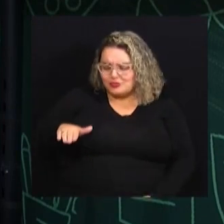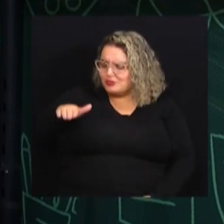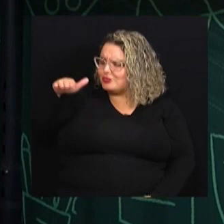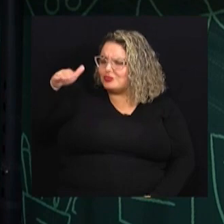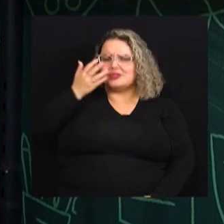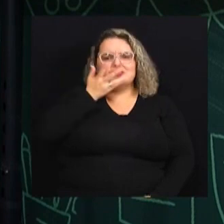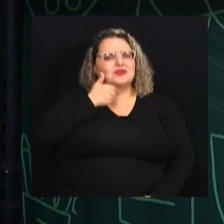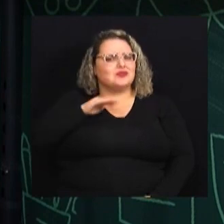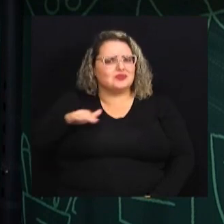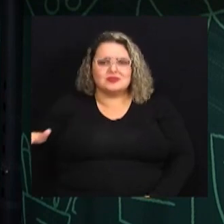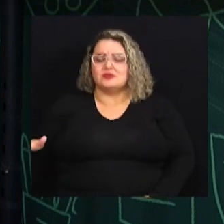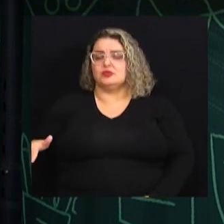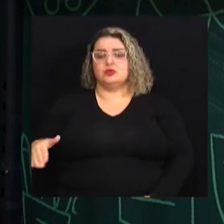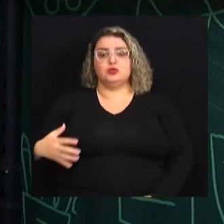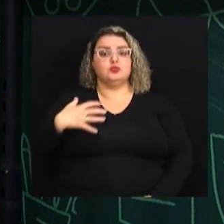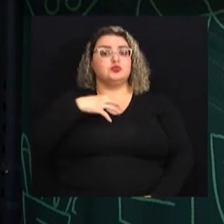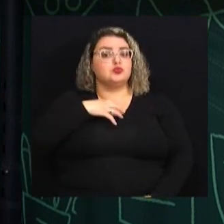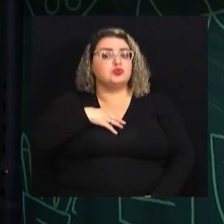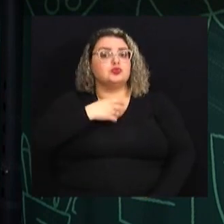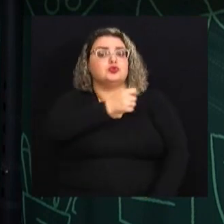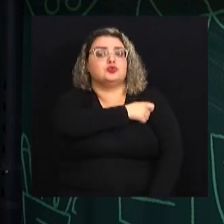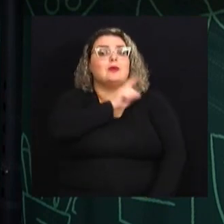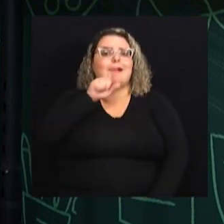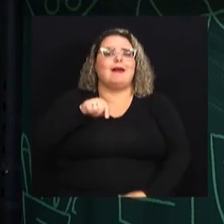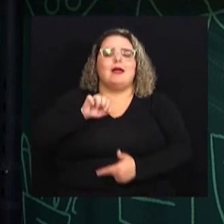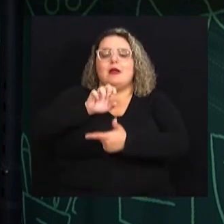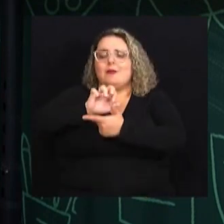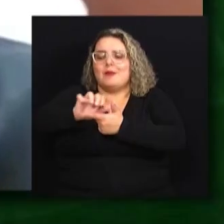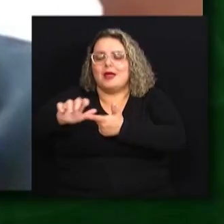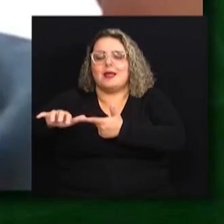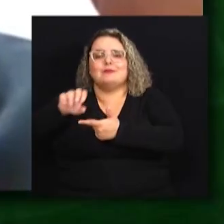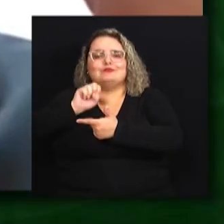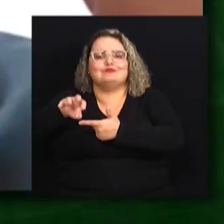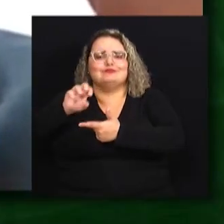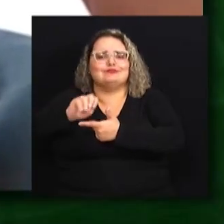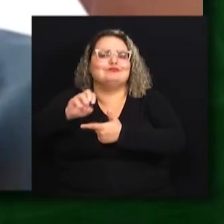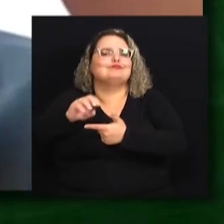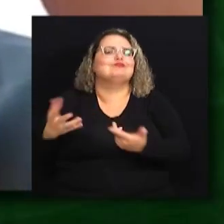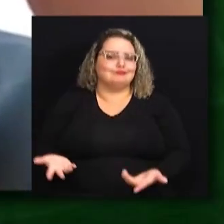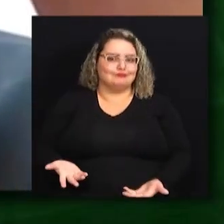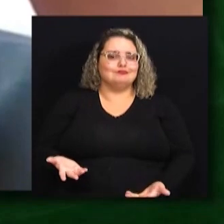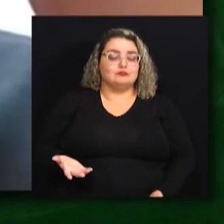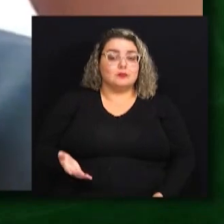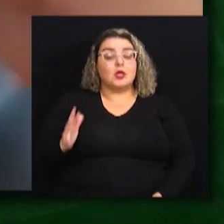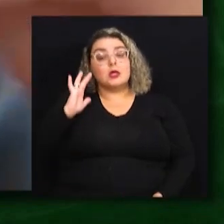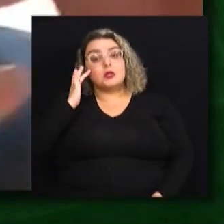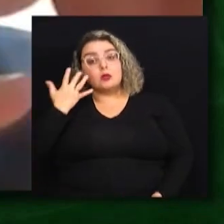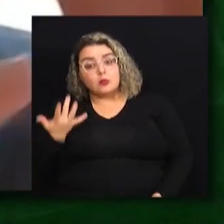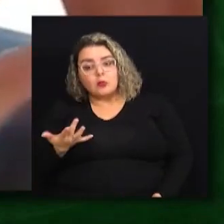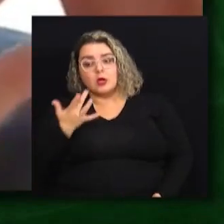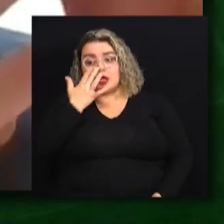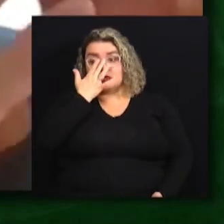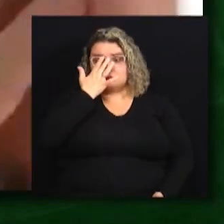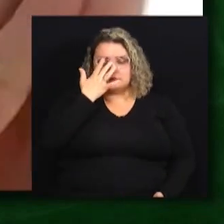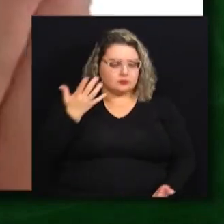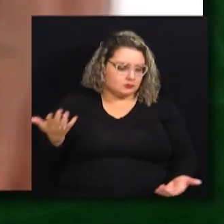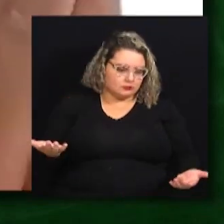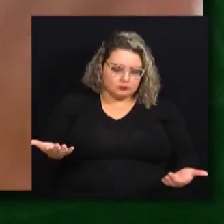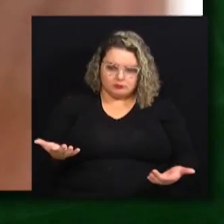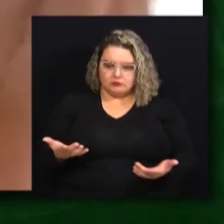né, que os campineiros conseguiram uma margem grande de 9 pontos, todos os outros foram equilibrados, uma margem apertada